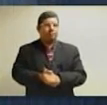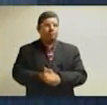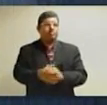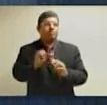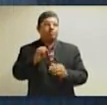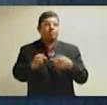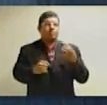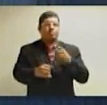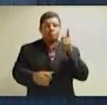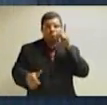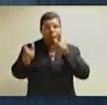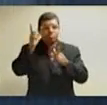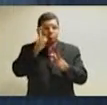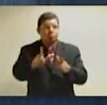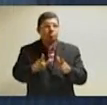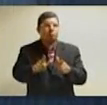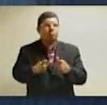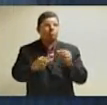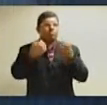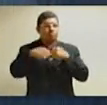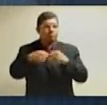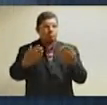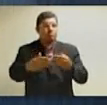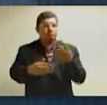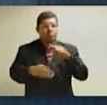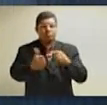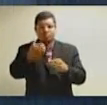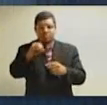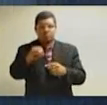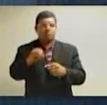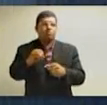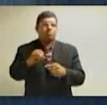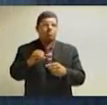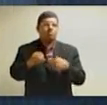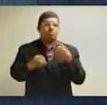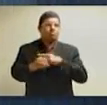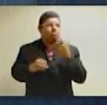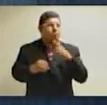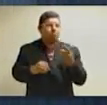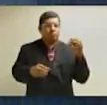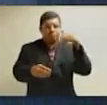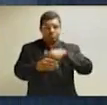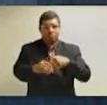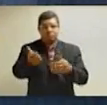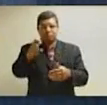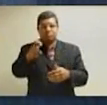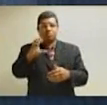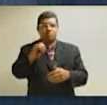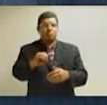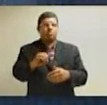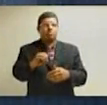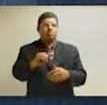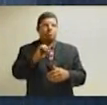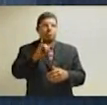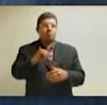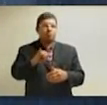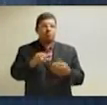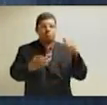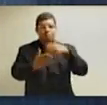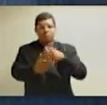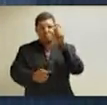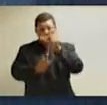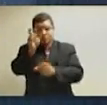Se nós conseguirmos, se o que for possível for 10, nós não vamos votar para que seja 0, só para